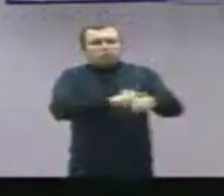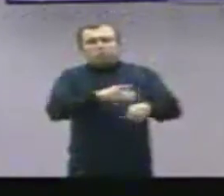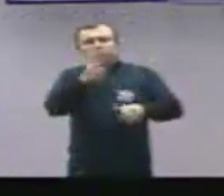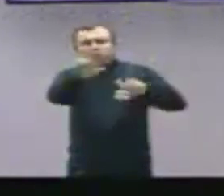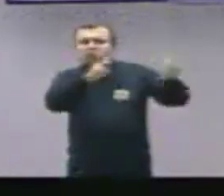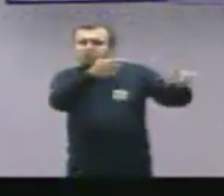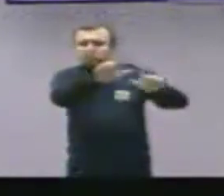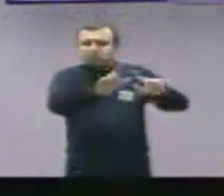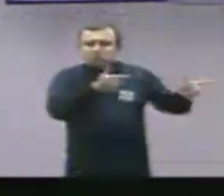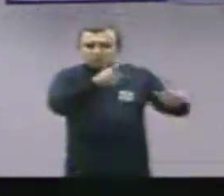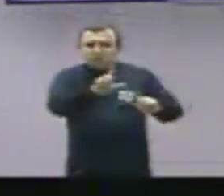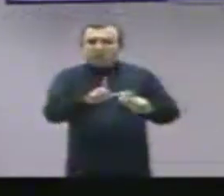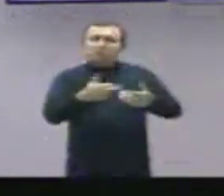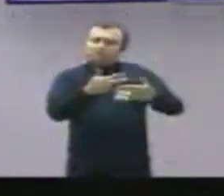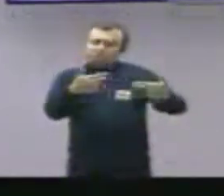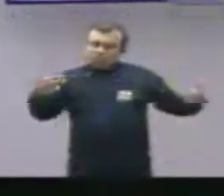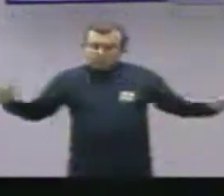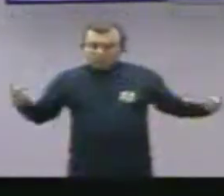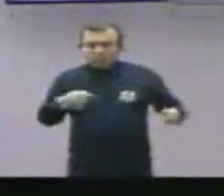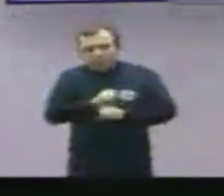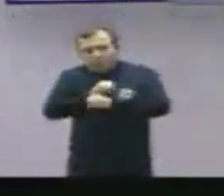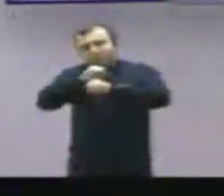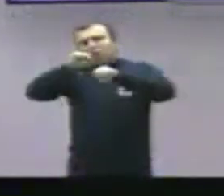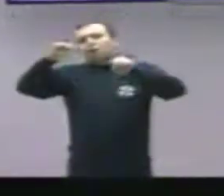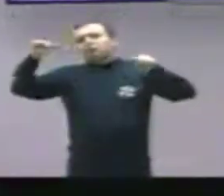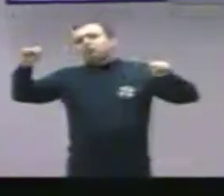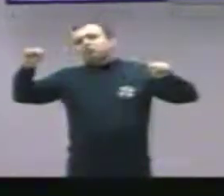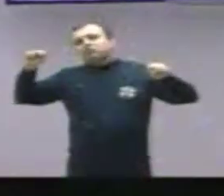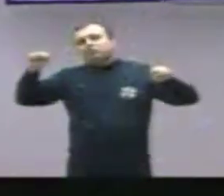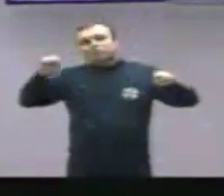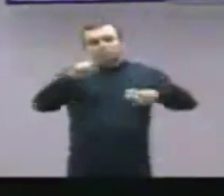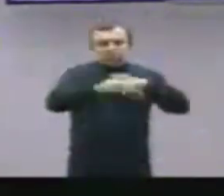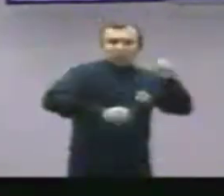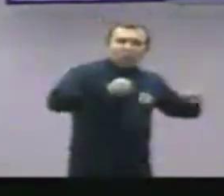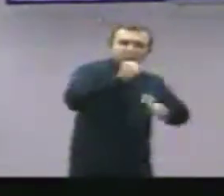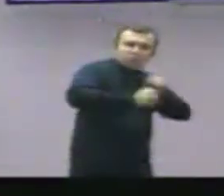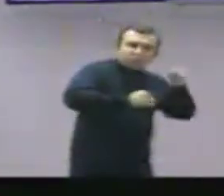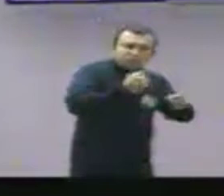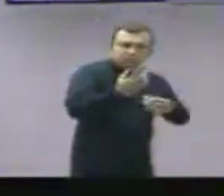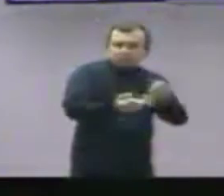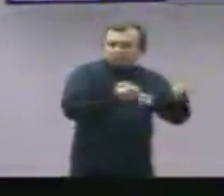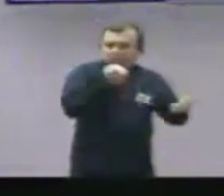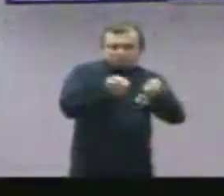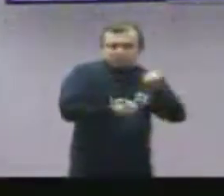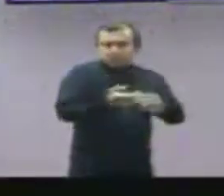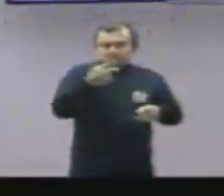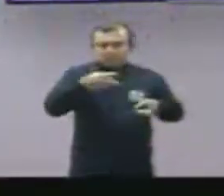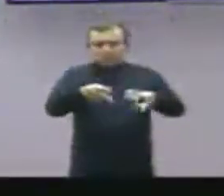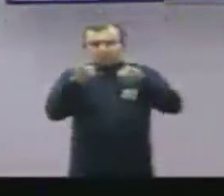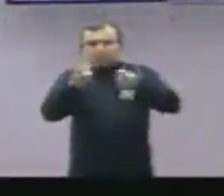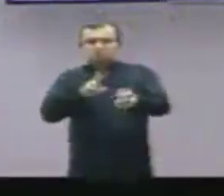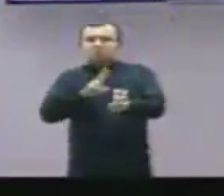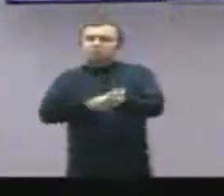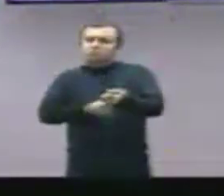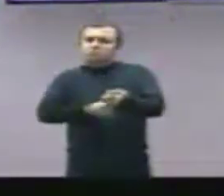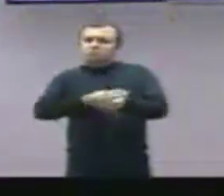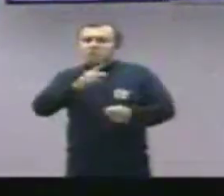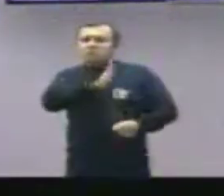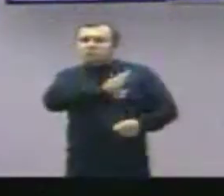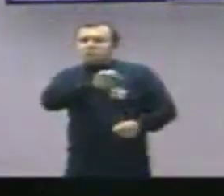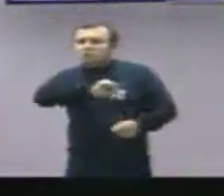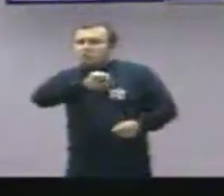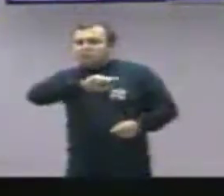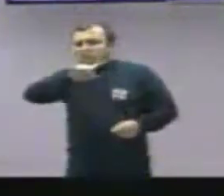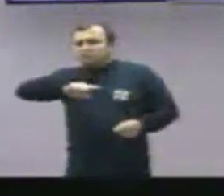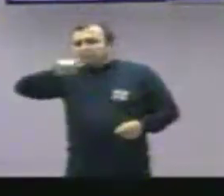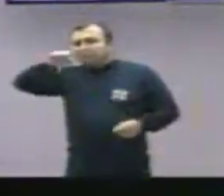momentos. Verifique a sua frequência cardíaca ao acordar, durante uma atividade física, e você vai perceber que a sua frequência cardíaca sofre variações ao